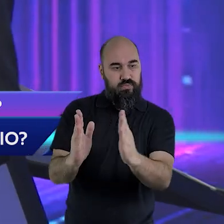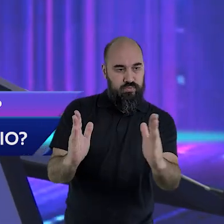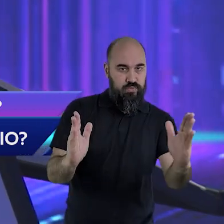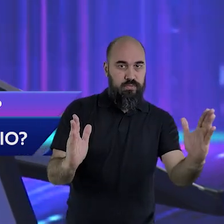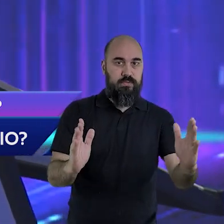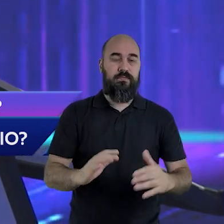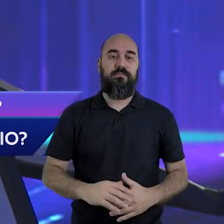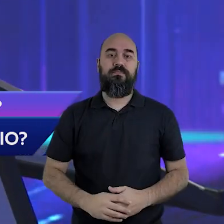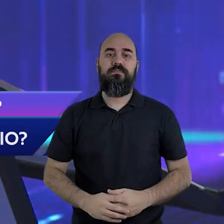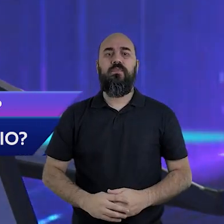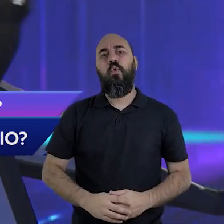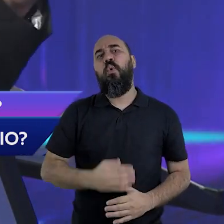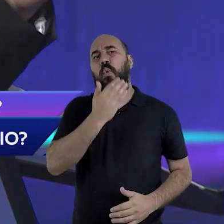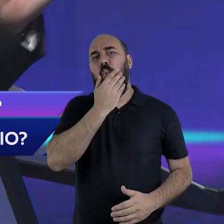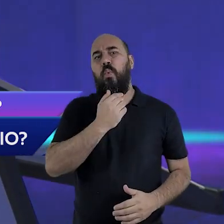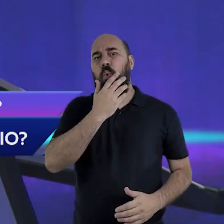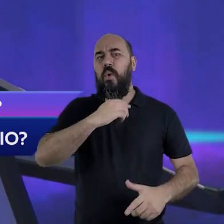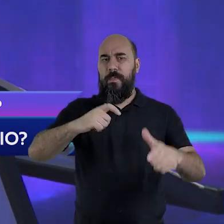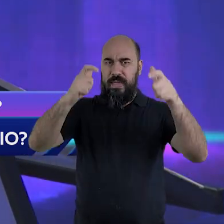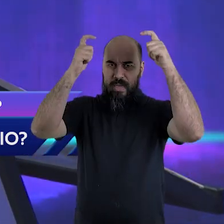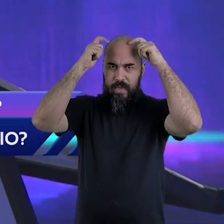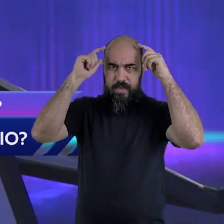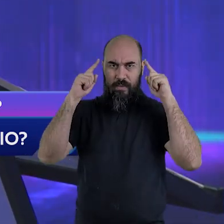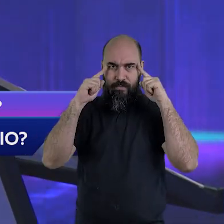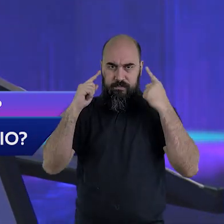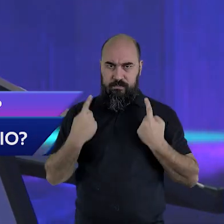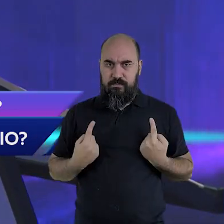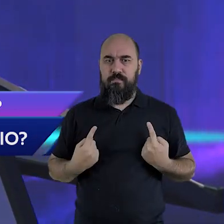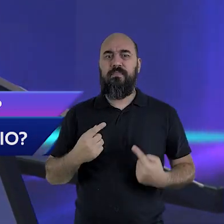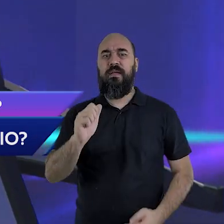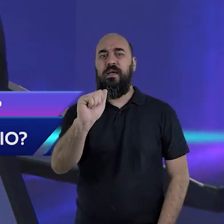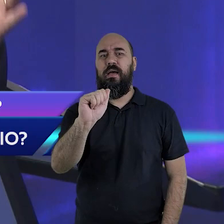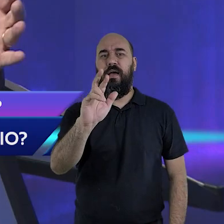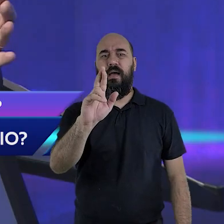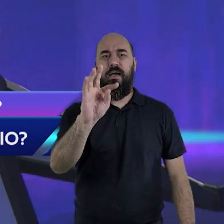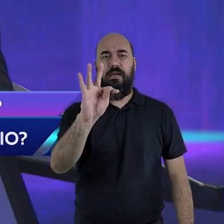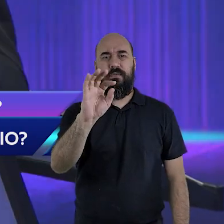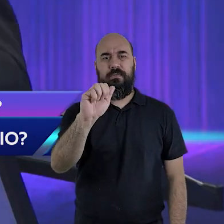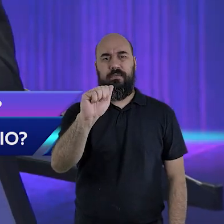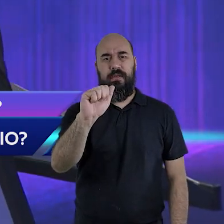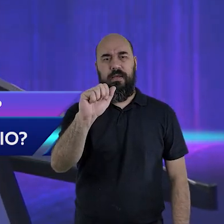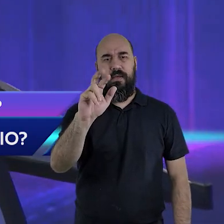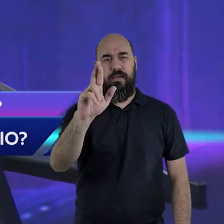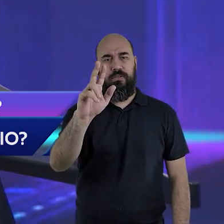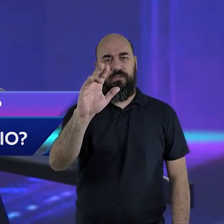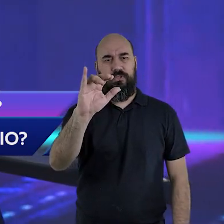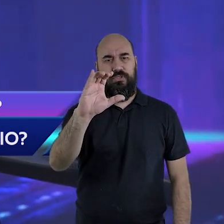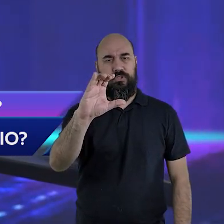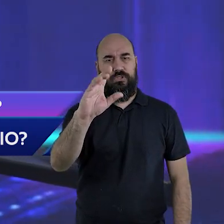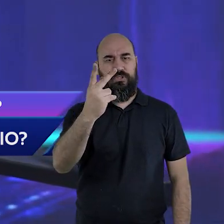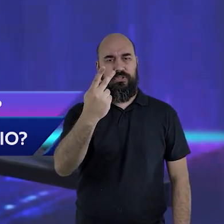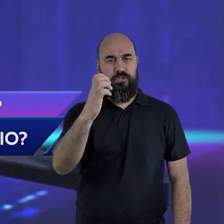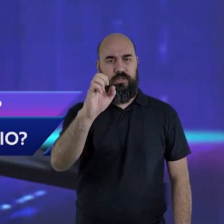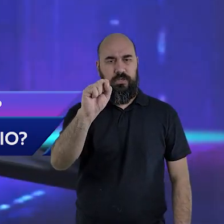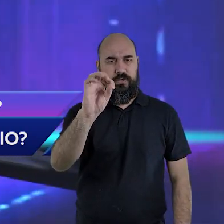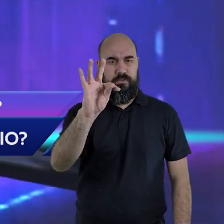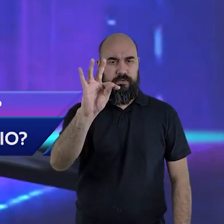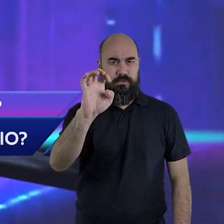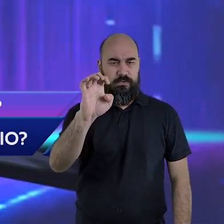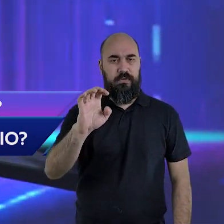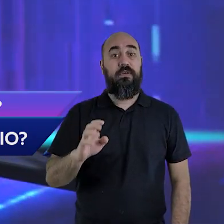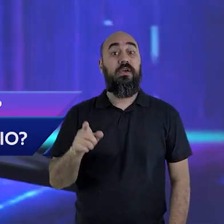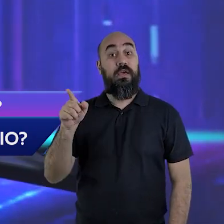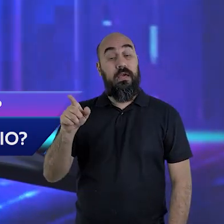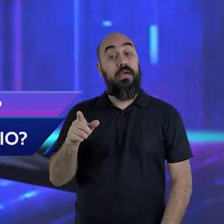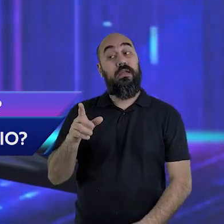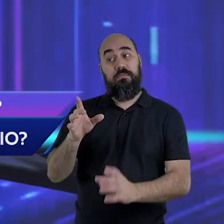Artaxerxes, imperador do grande império medo-persa, foi quem decretou a ordem para a reconstrução de